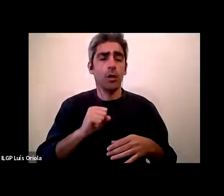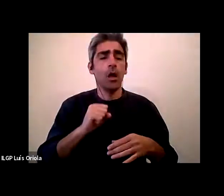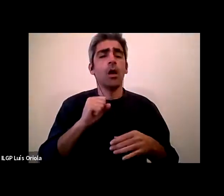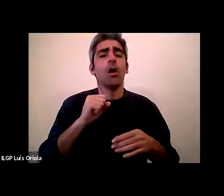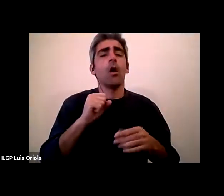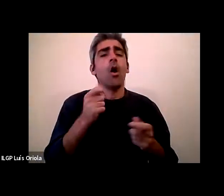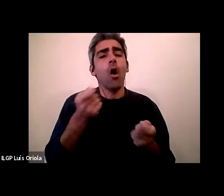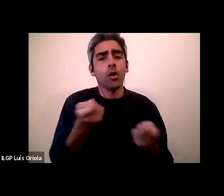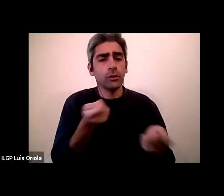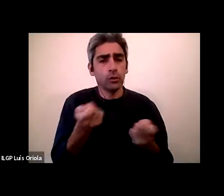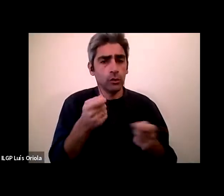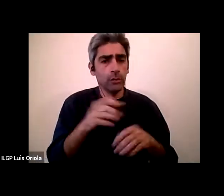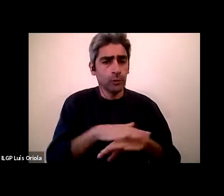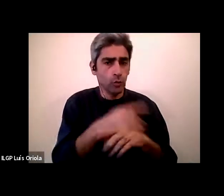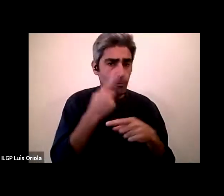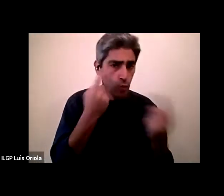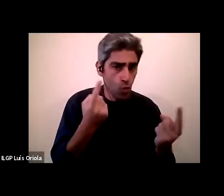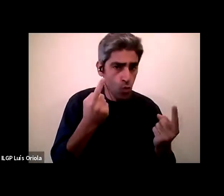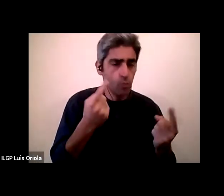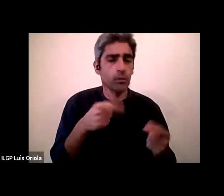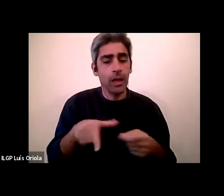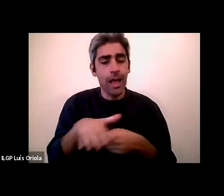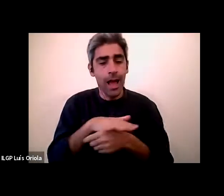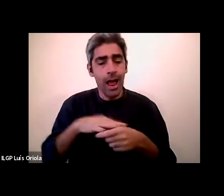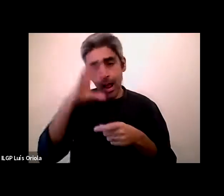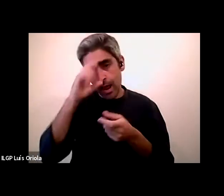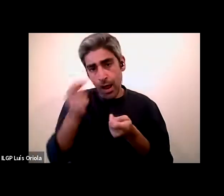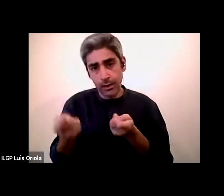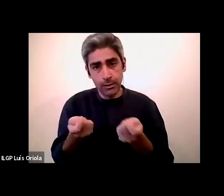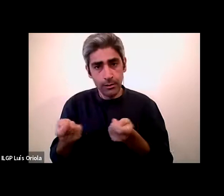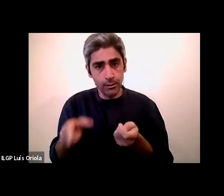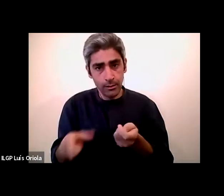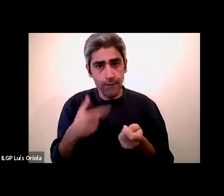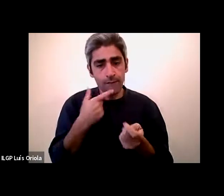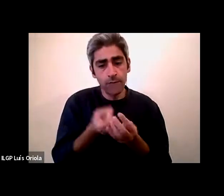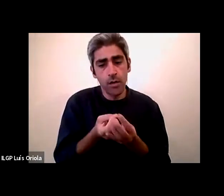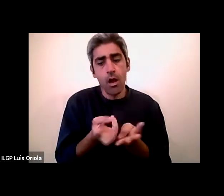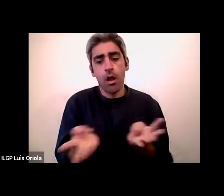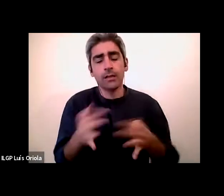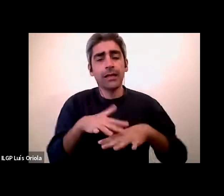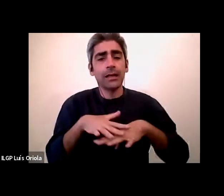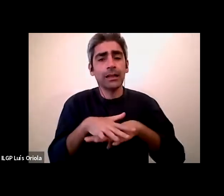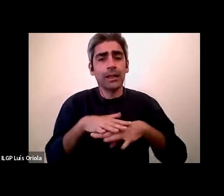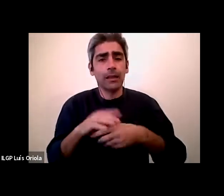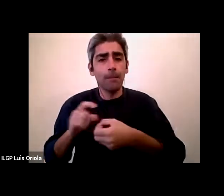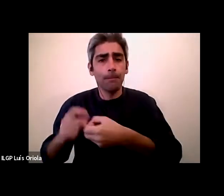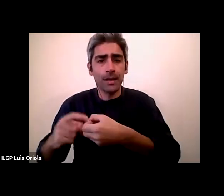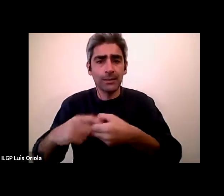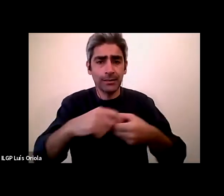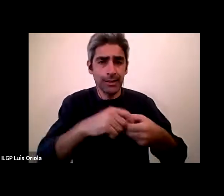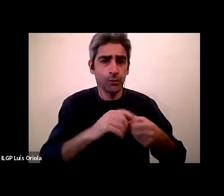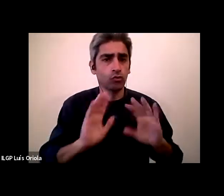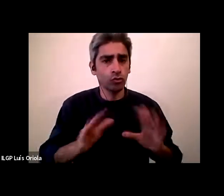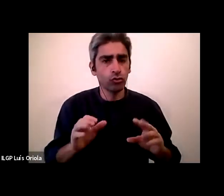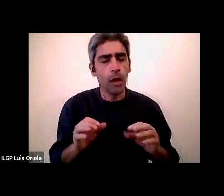administração pública e, sobretudo, as organizações desta área governativa e a nossa vastíssima rede de parceiros, já nos